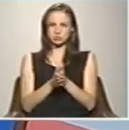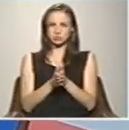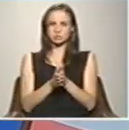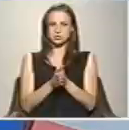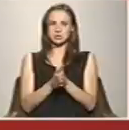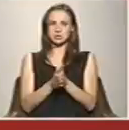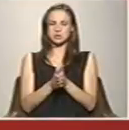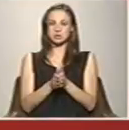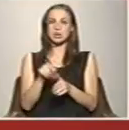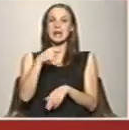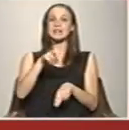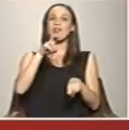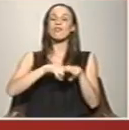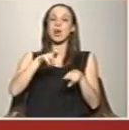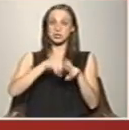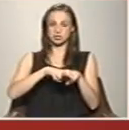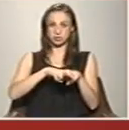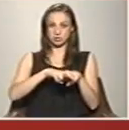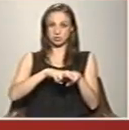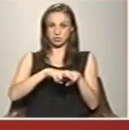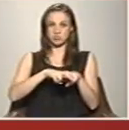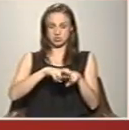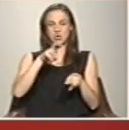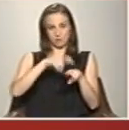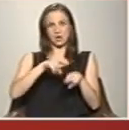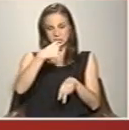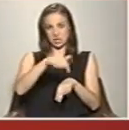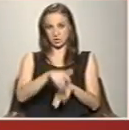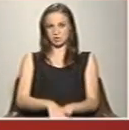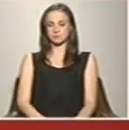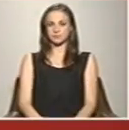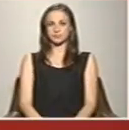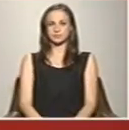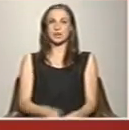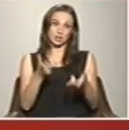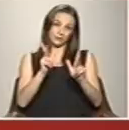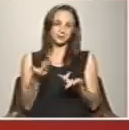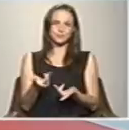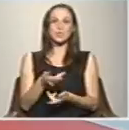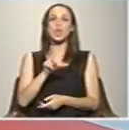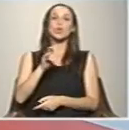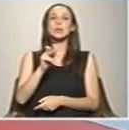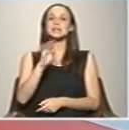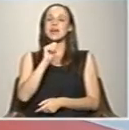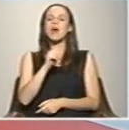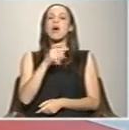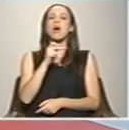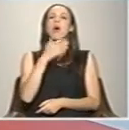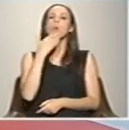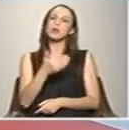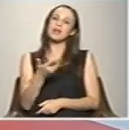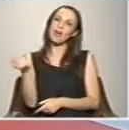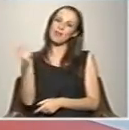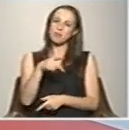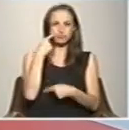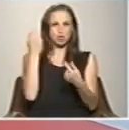dentro das vagas, dentro dos lugares do auditório. Do claro. Que for disponível, não é? Luísa, muito obrigada por ter vindo aqui a mostrar-nos um pouco do vosso